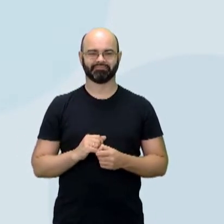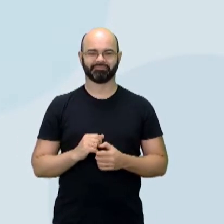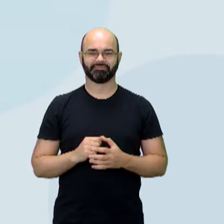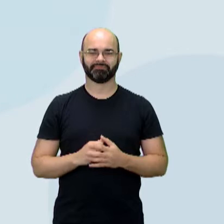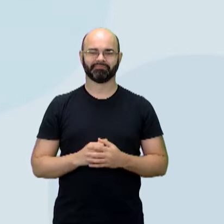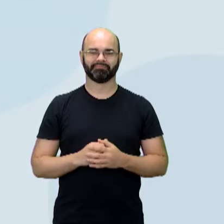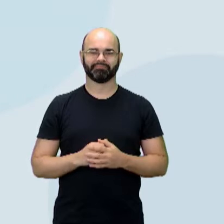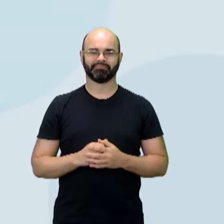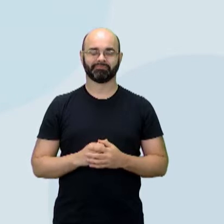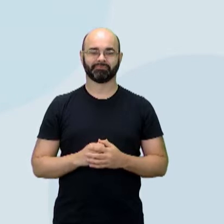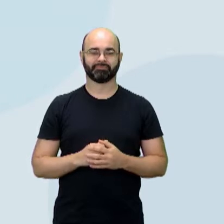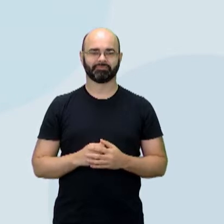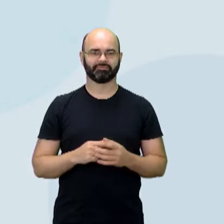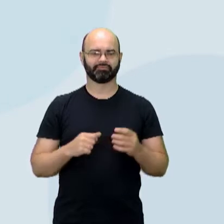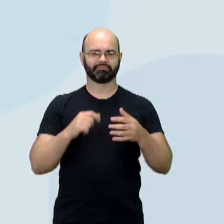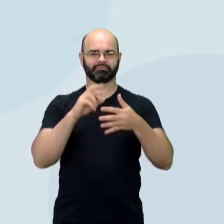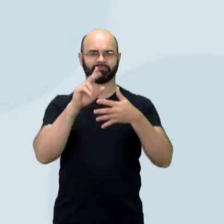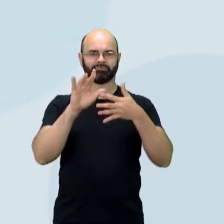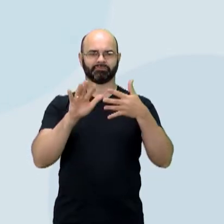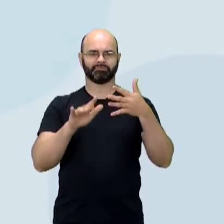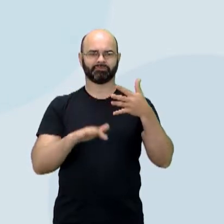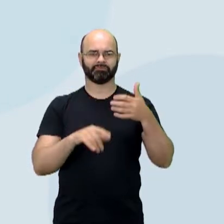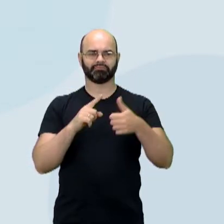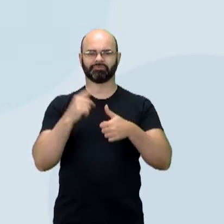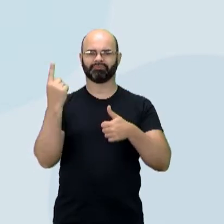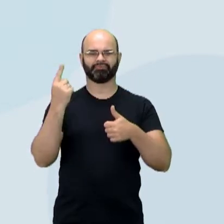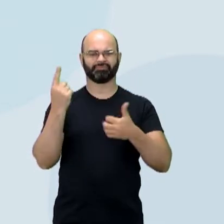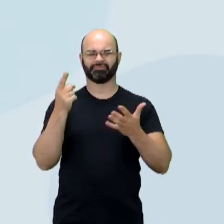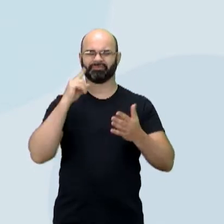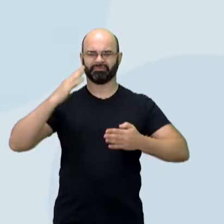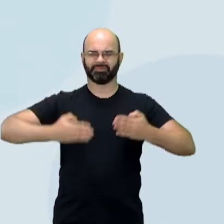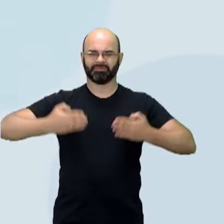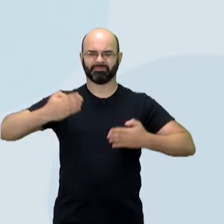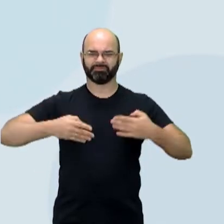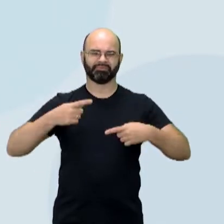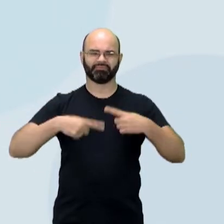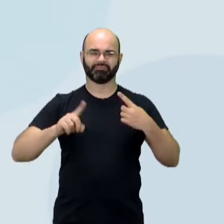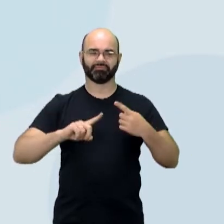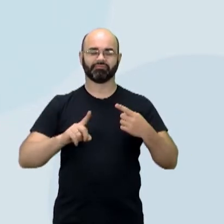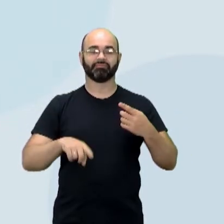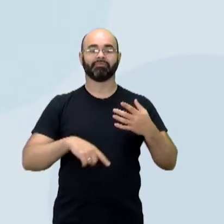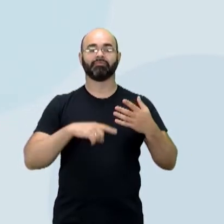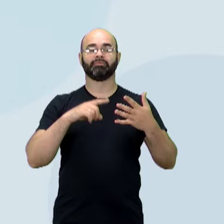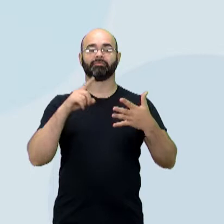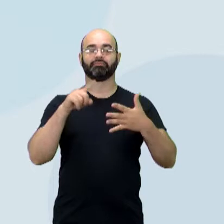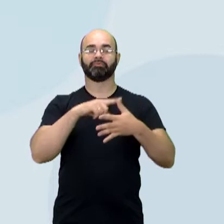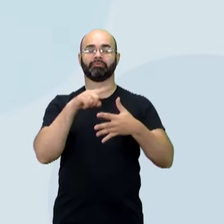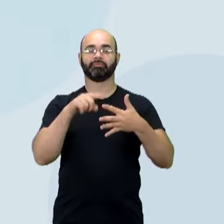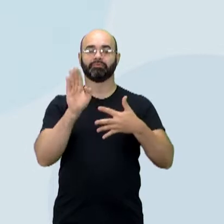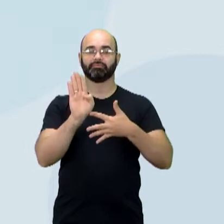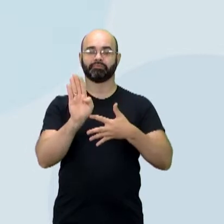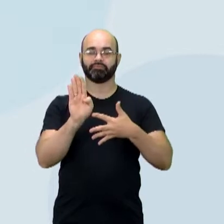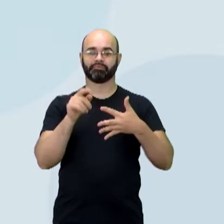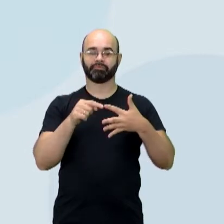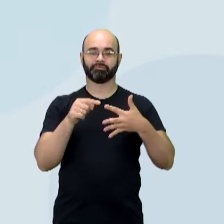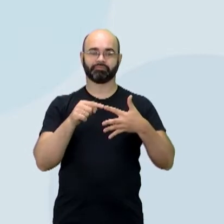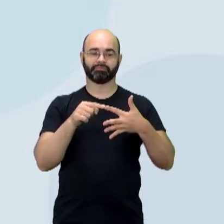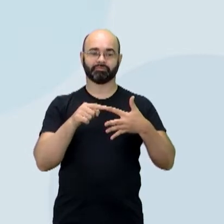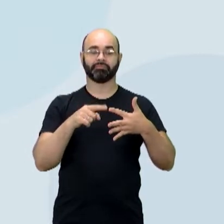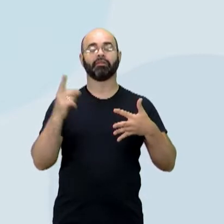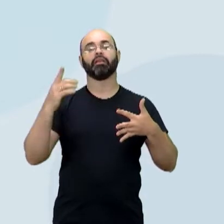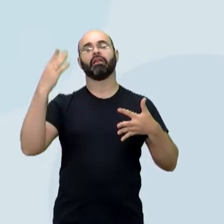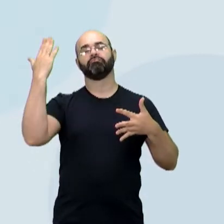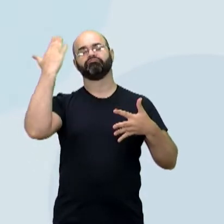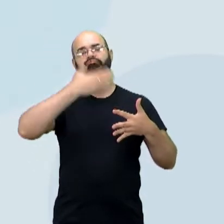Mostrar um sistema robotizado? Nada a ver, né? Uma prova concreta. Saudável? Não,